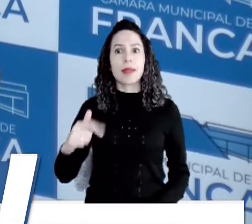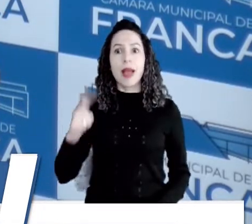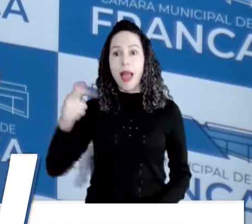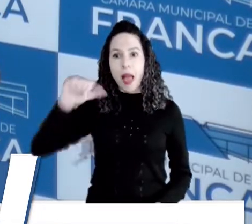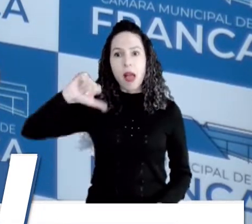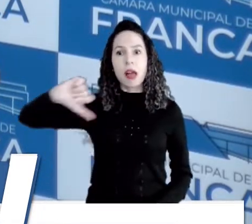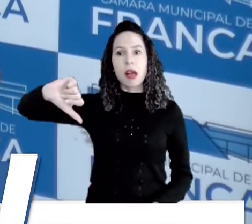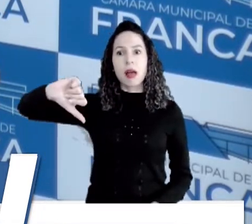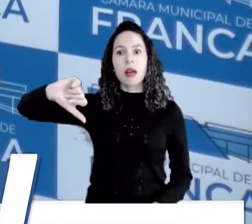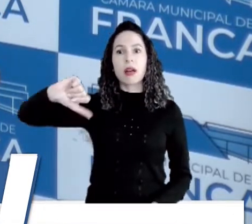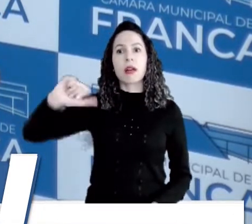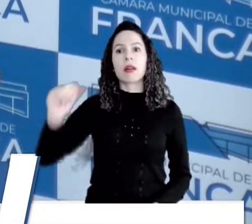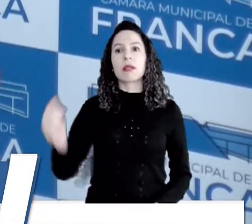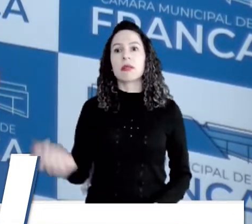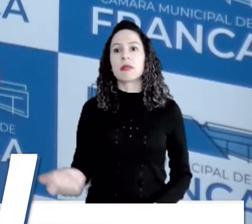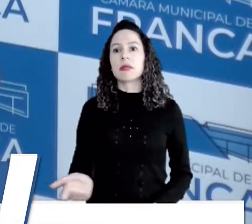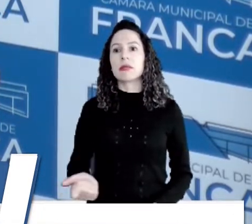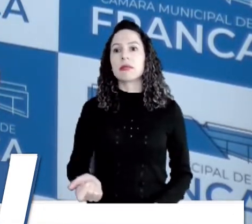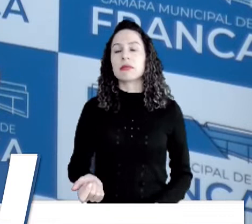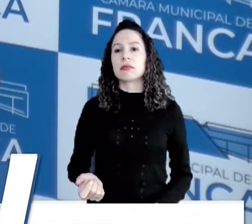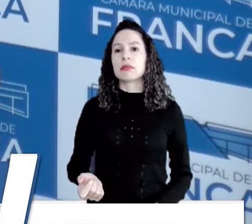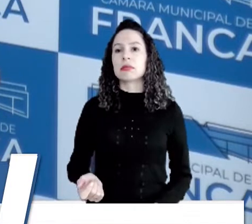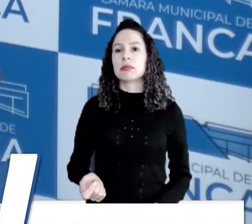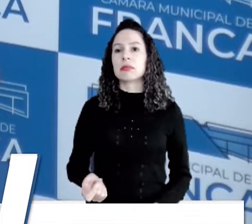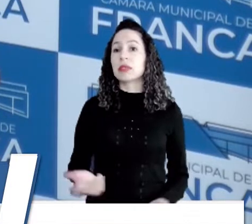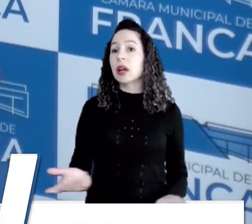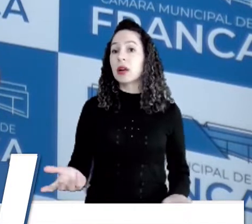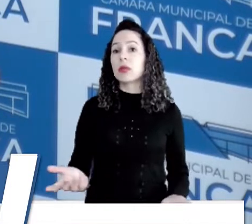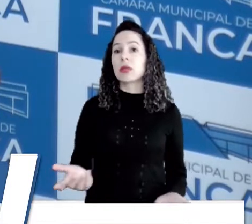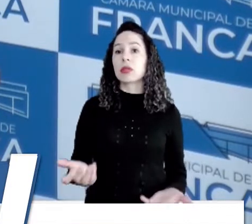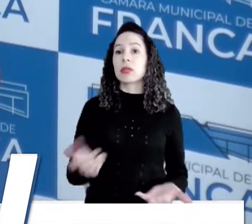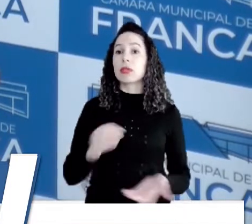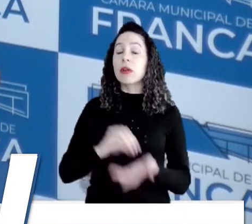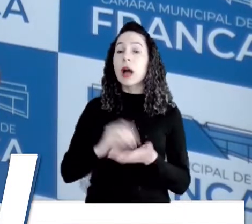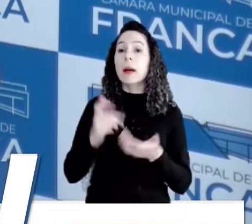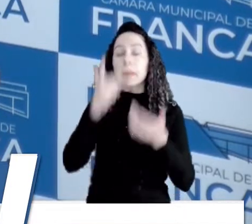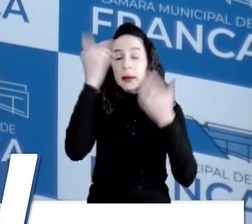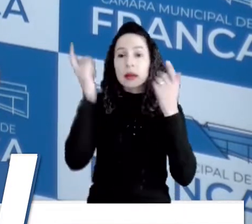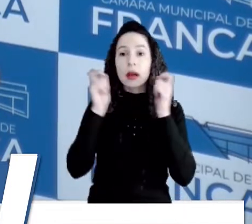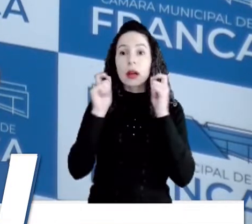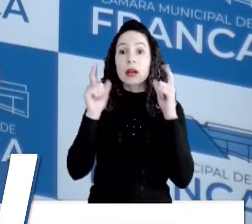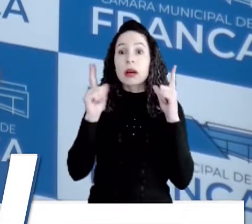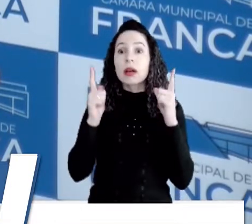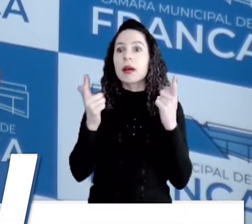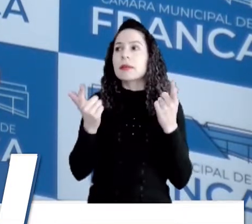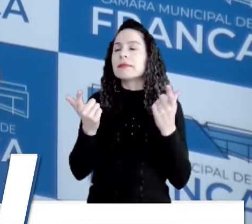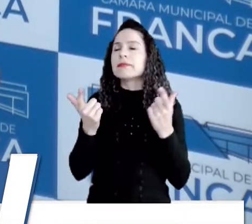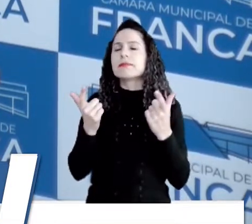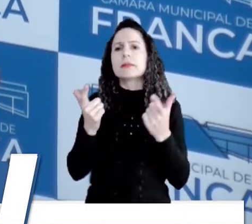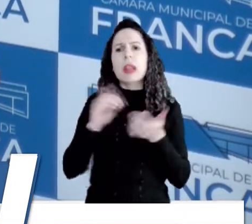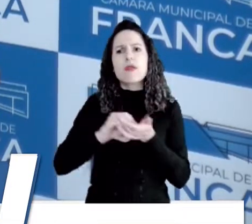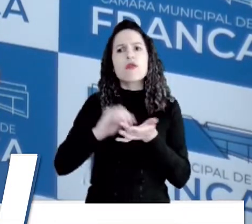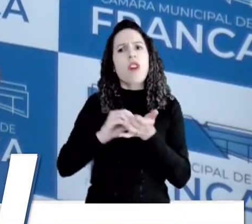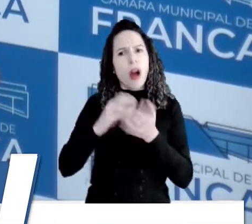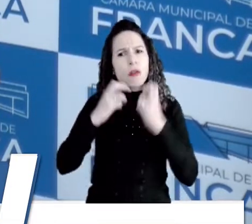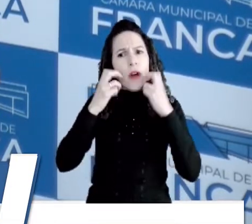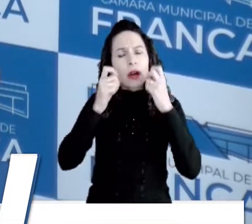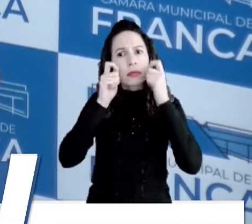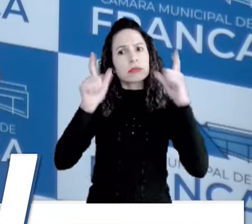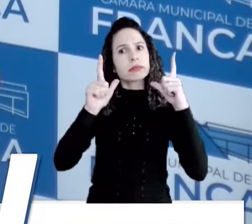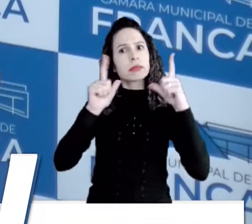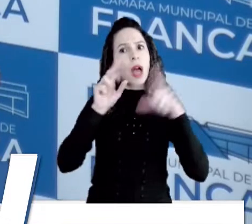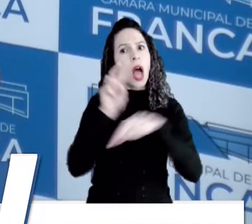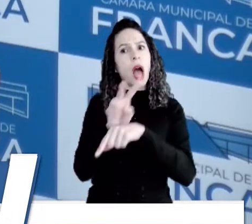negativo. Então, o pessoal tem que estar atento, tem que criar vergonha e dar uma atenção